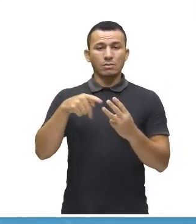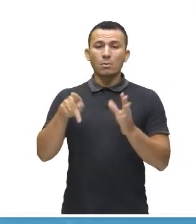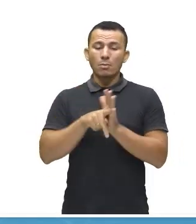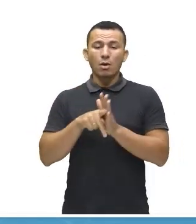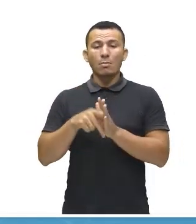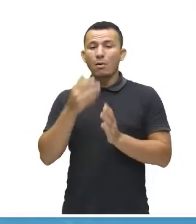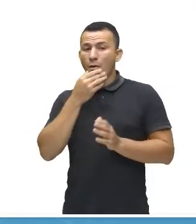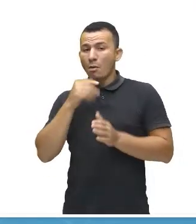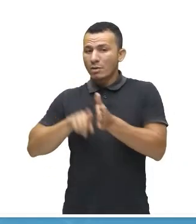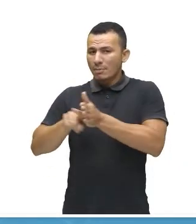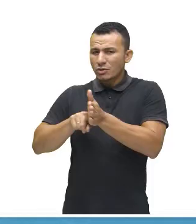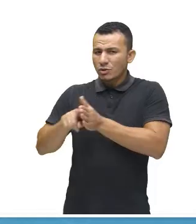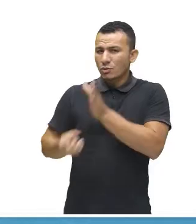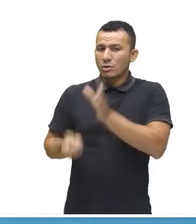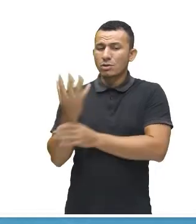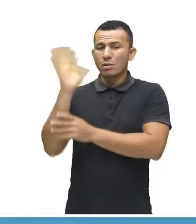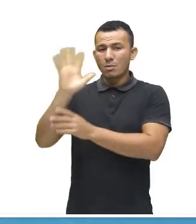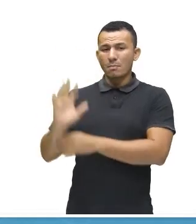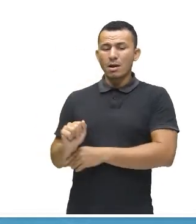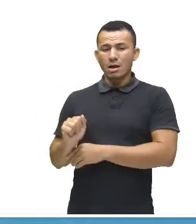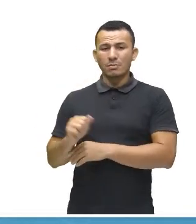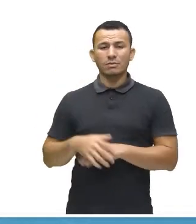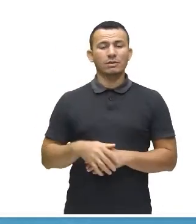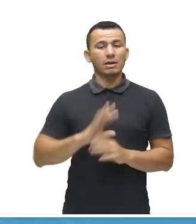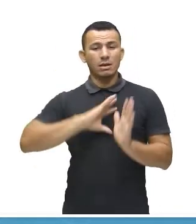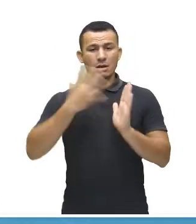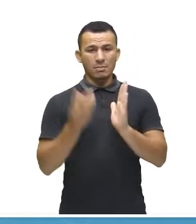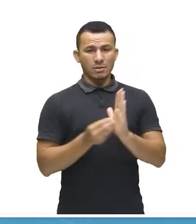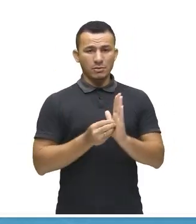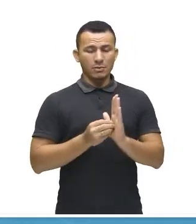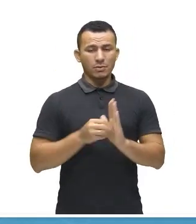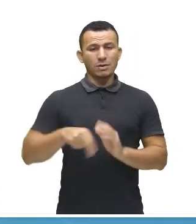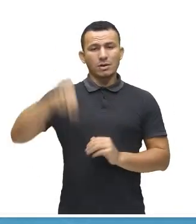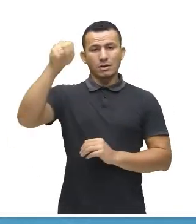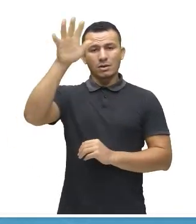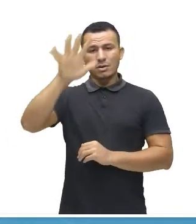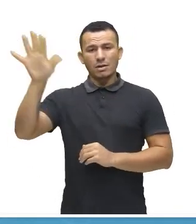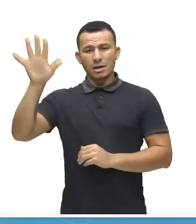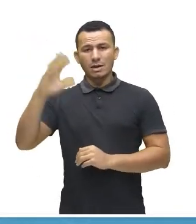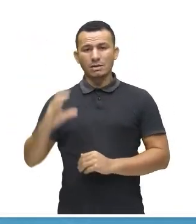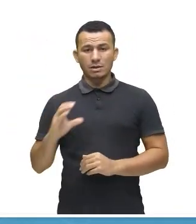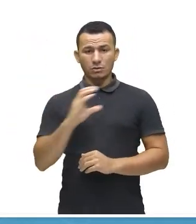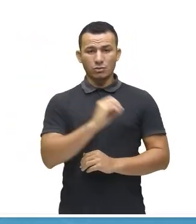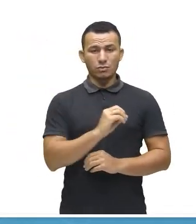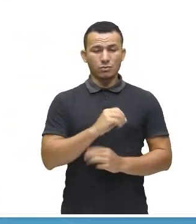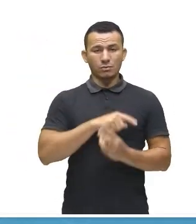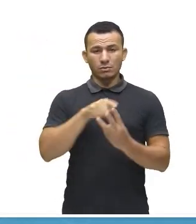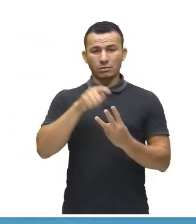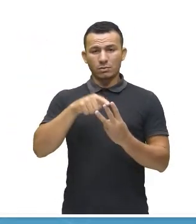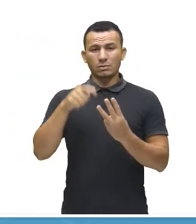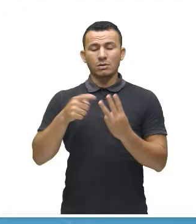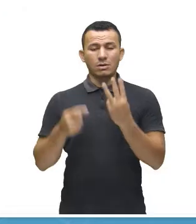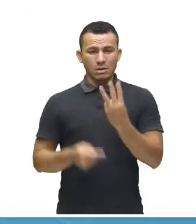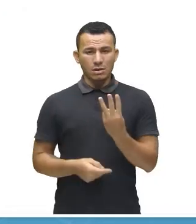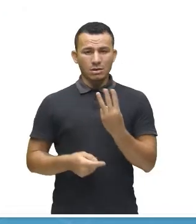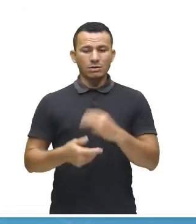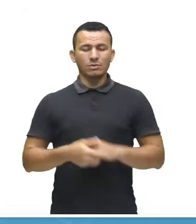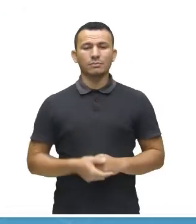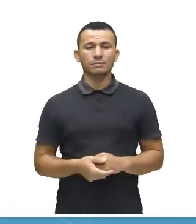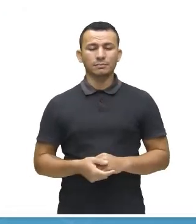Pinchas, tá? Que é Amazônia, Nordeste e Centro-Sul, tá bom? O Nordeste